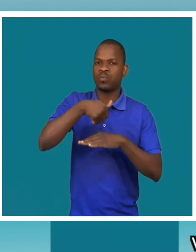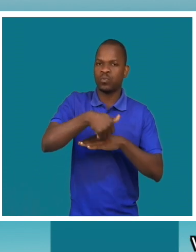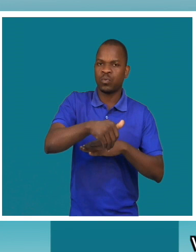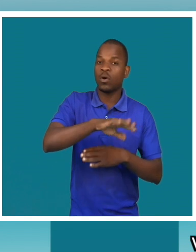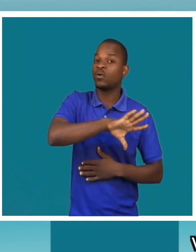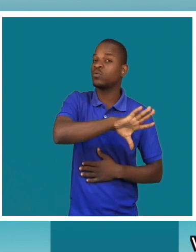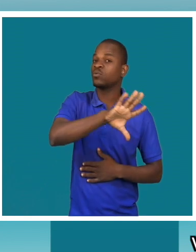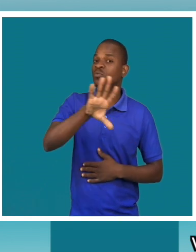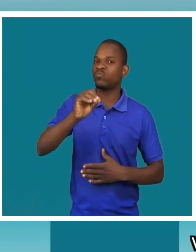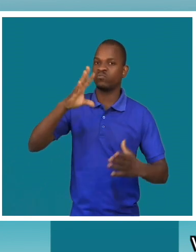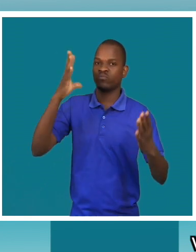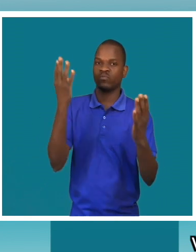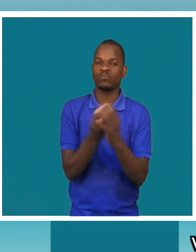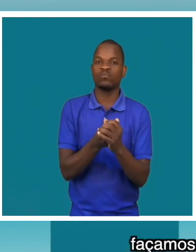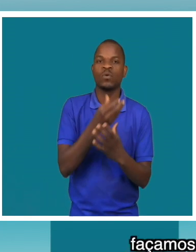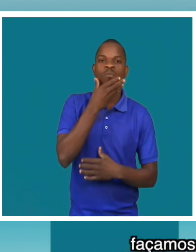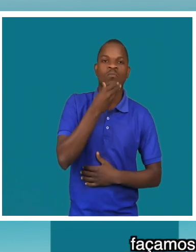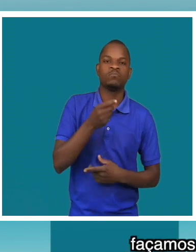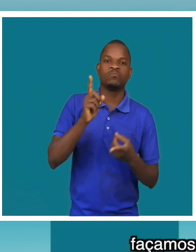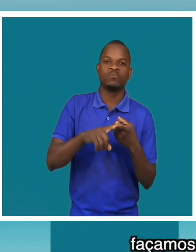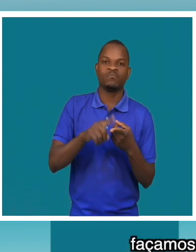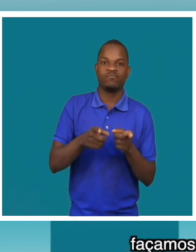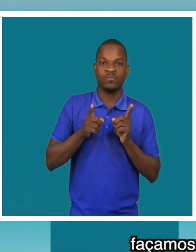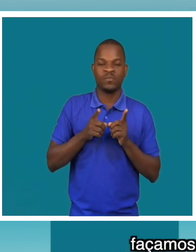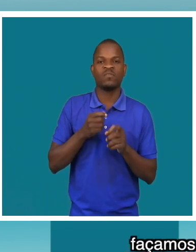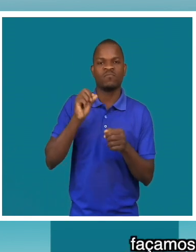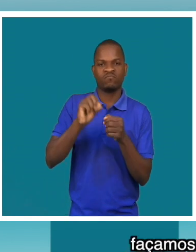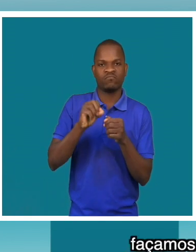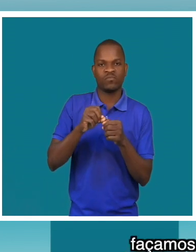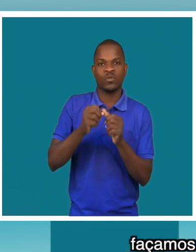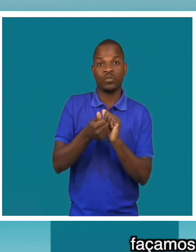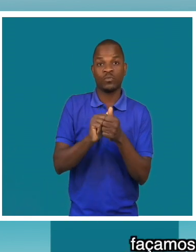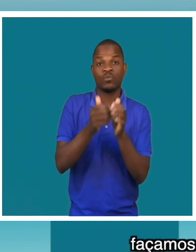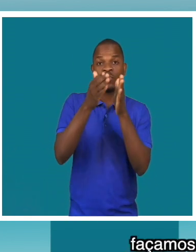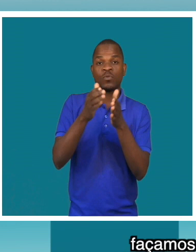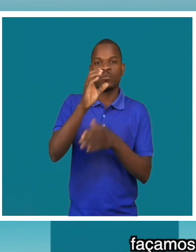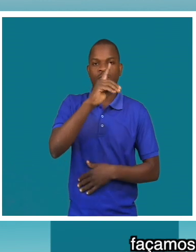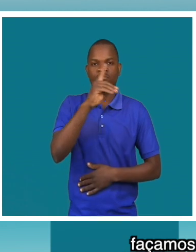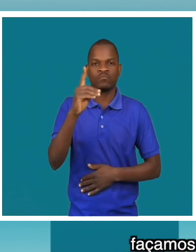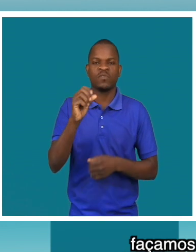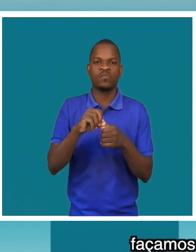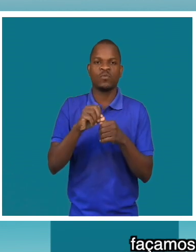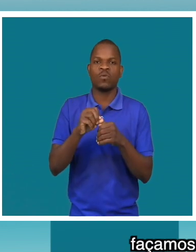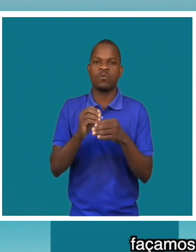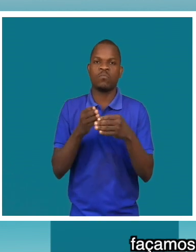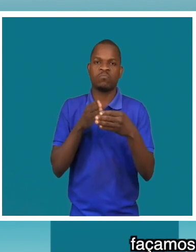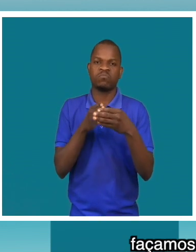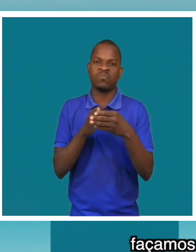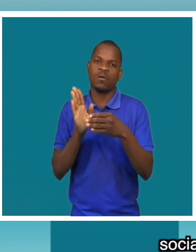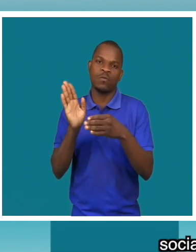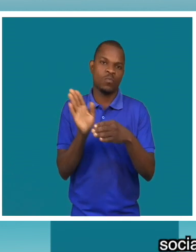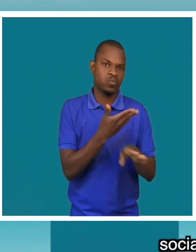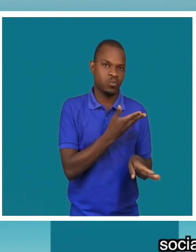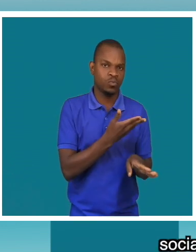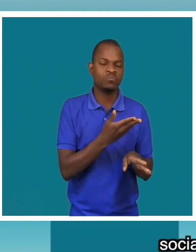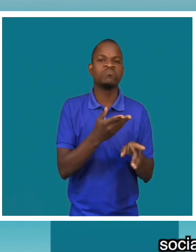todos unidos homens e mulheres façamos do desporto para a pessoa com deficiência uma forma de quebrar as barreiras